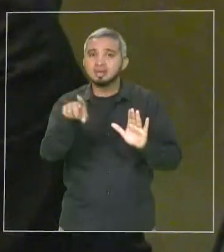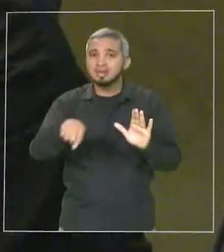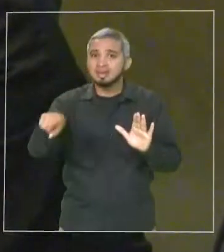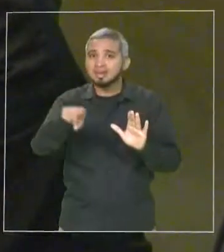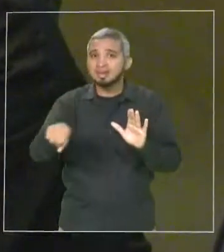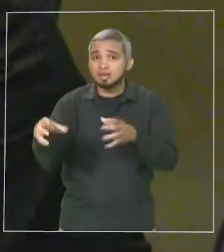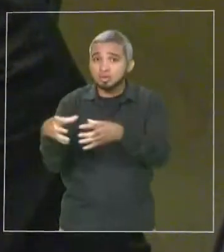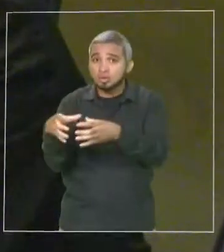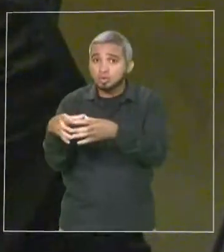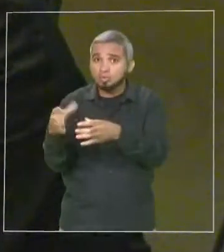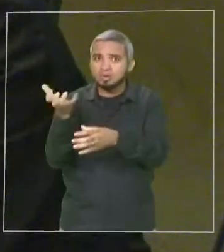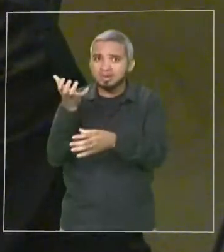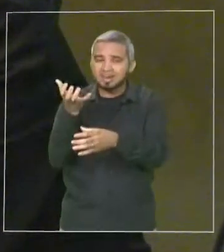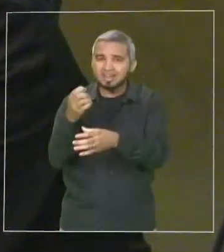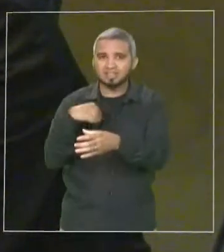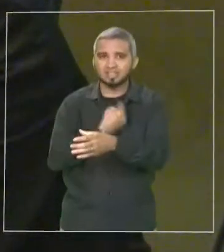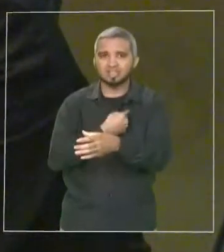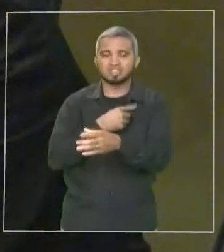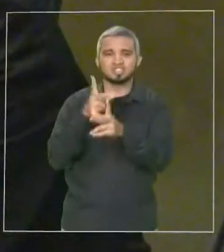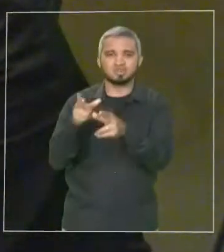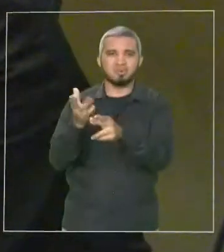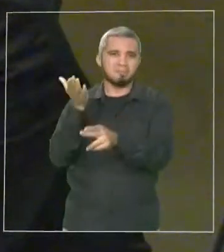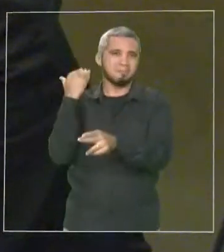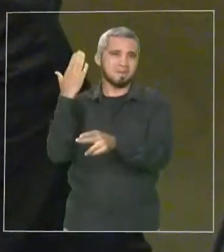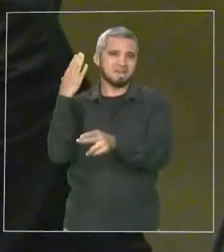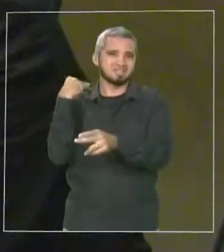com o presente.